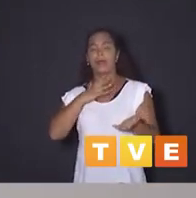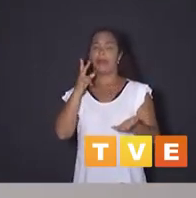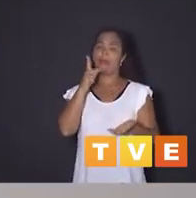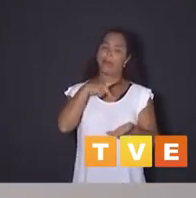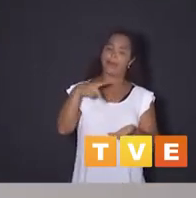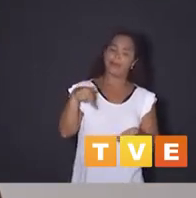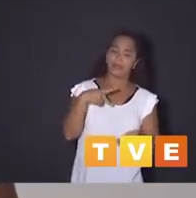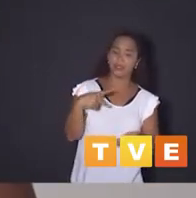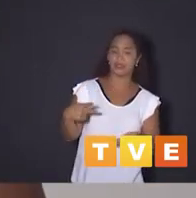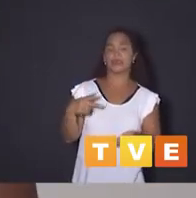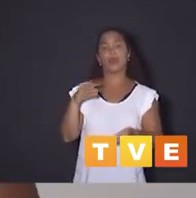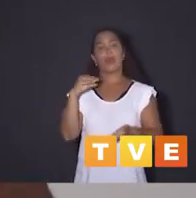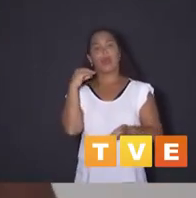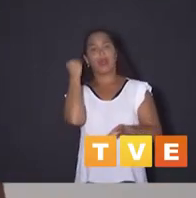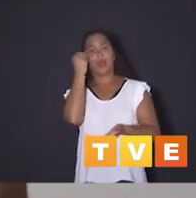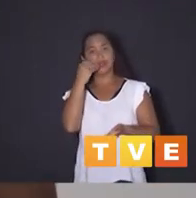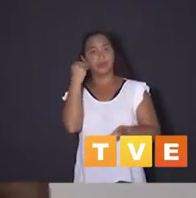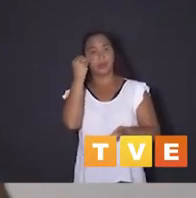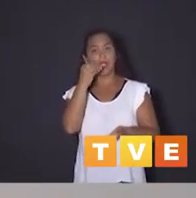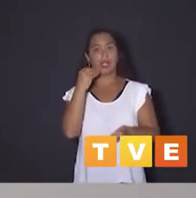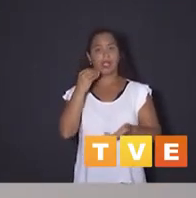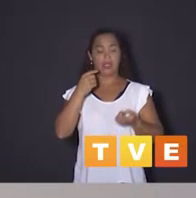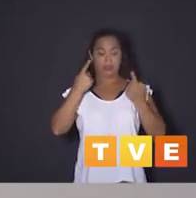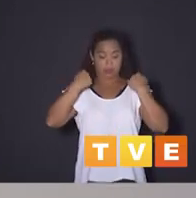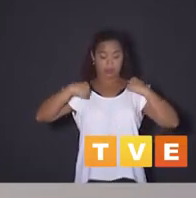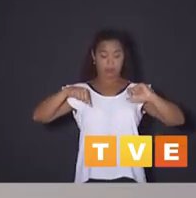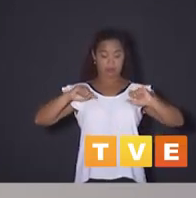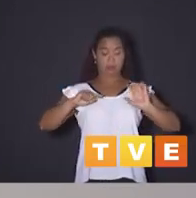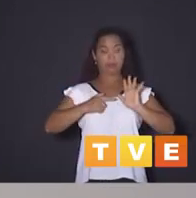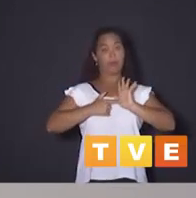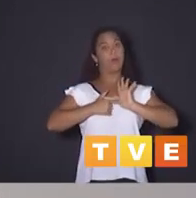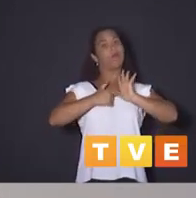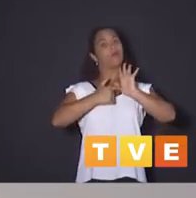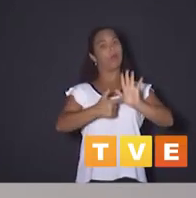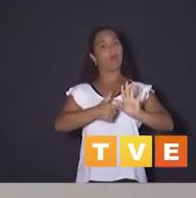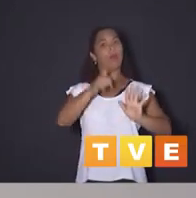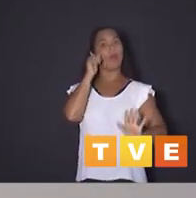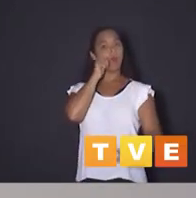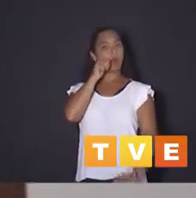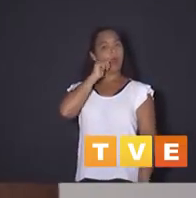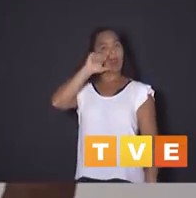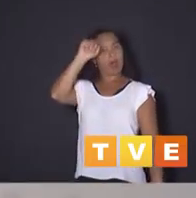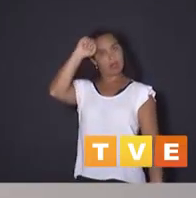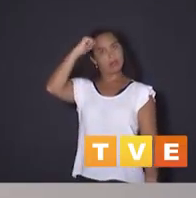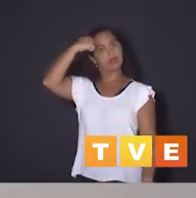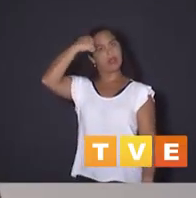ou artista né a minha imagem como mulher negra o que me trava aqui e ali cotidianamente